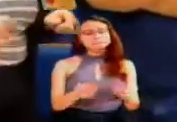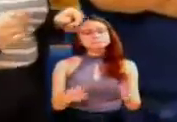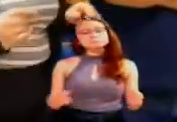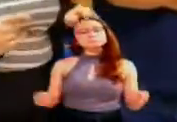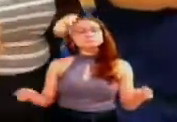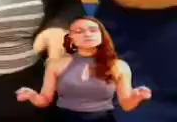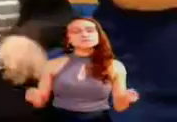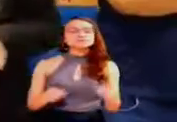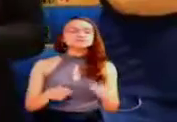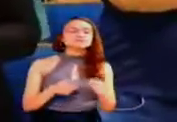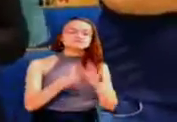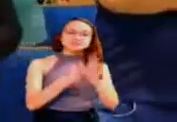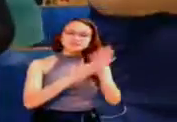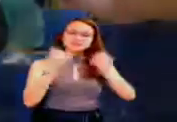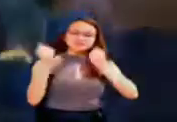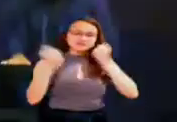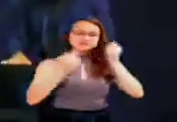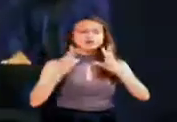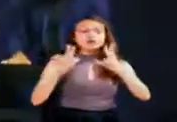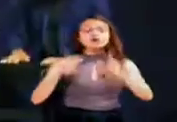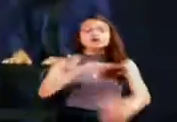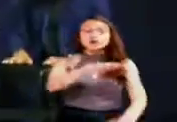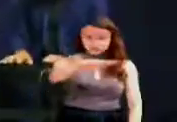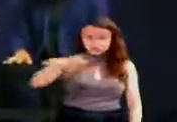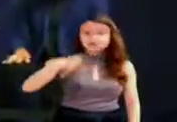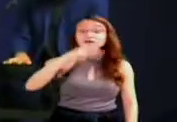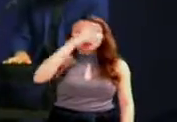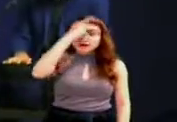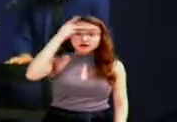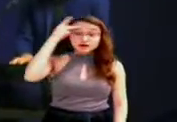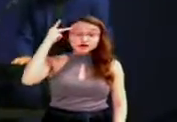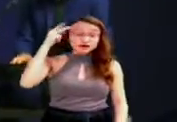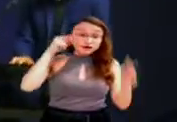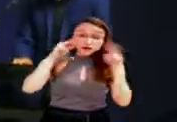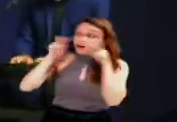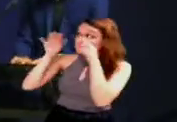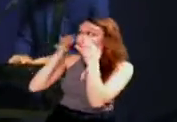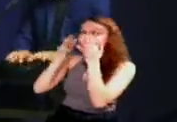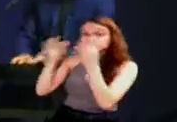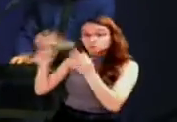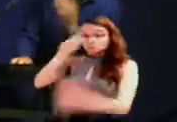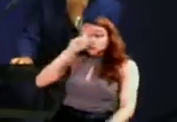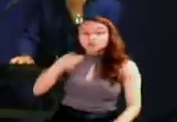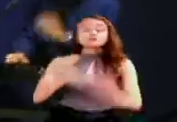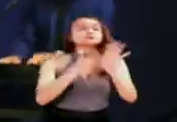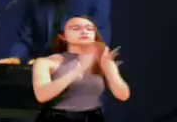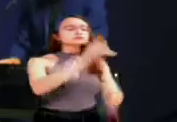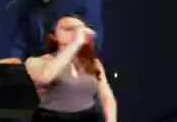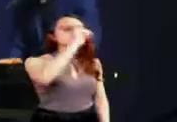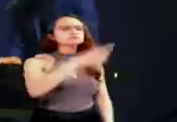mar. Aleluia! Pois todos ouvem ao meu